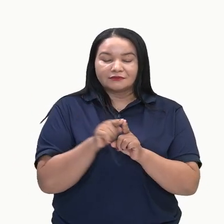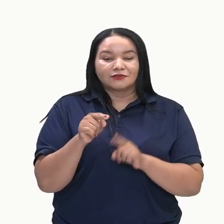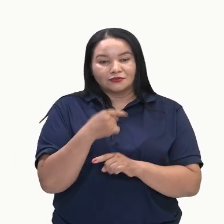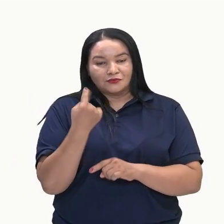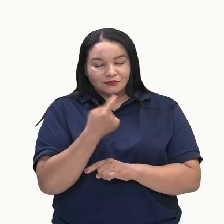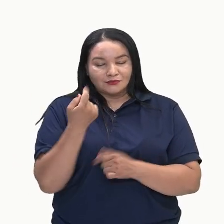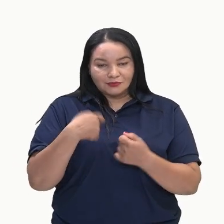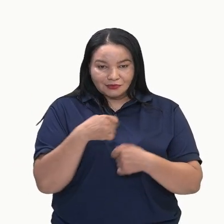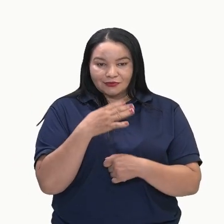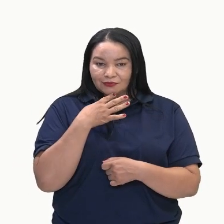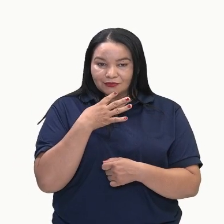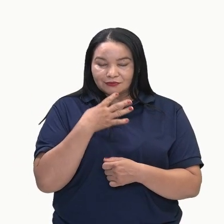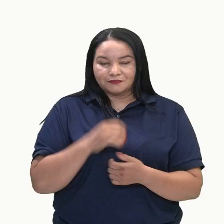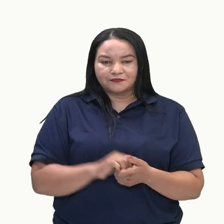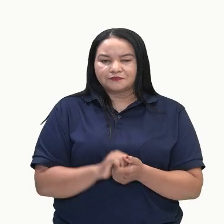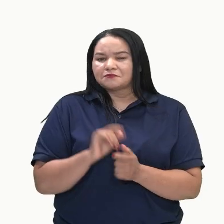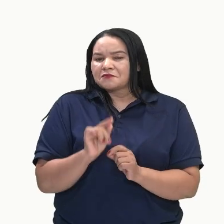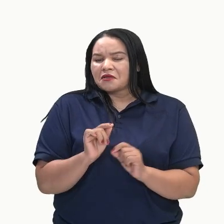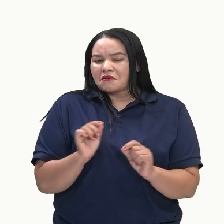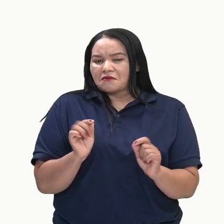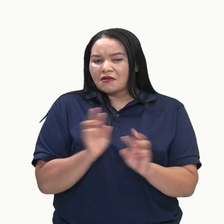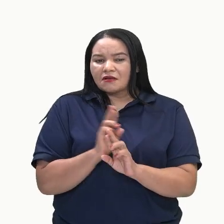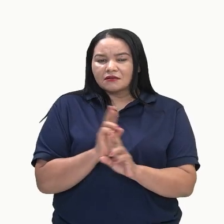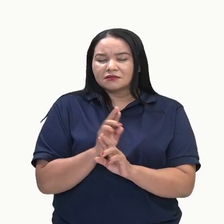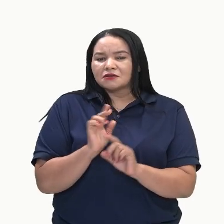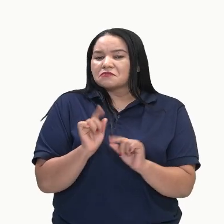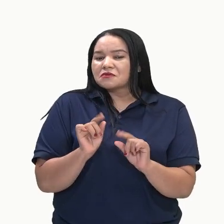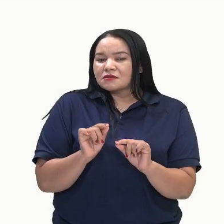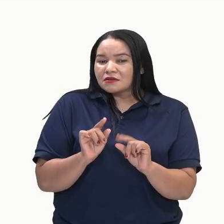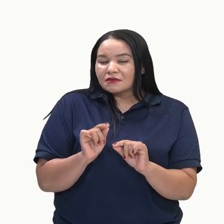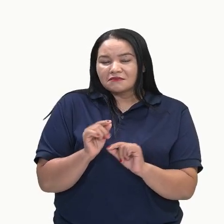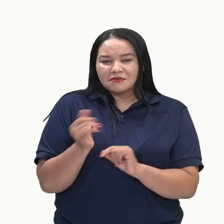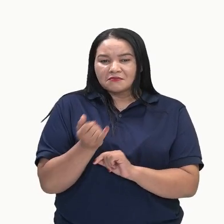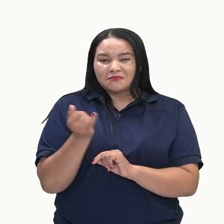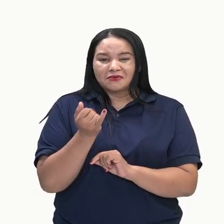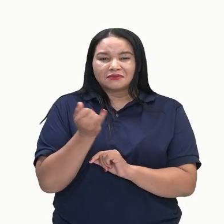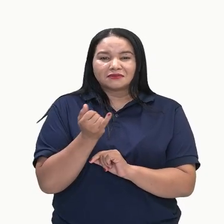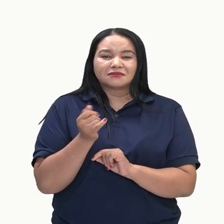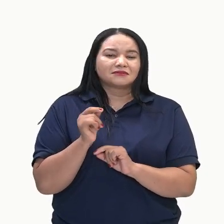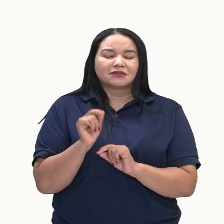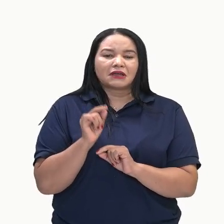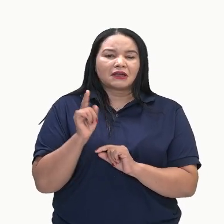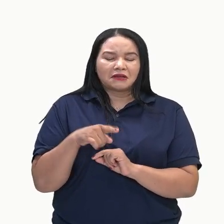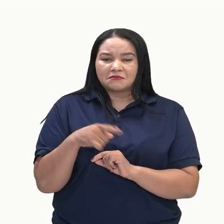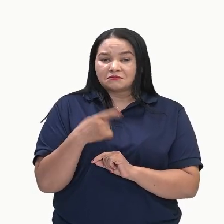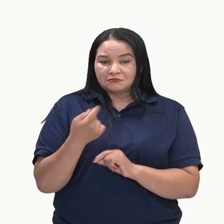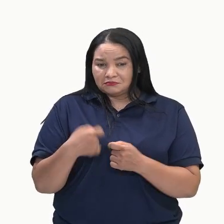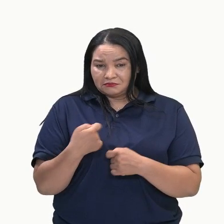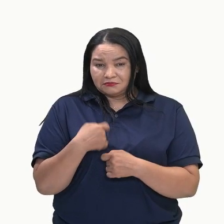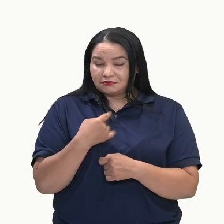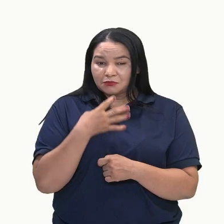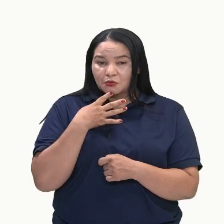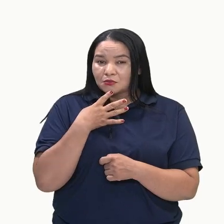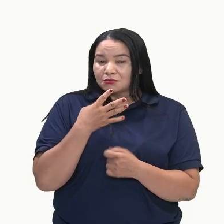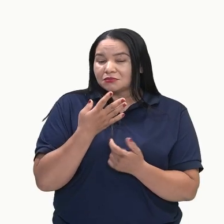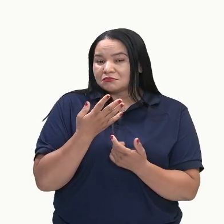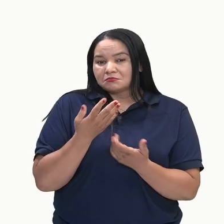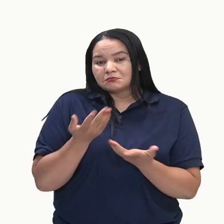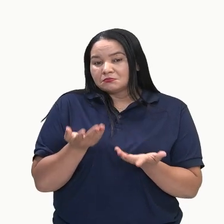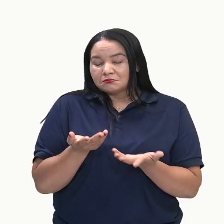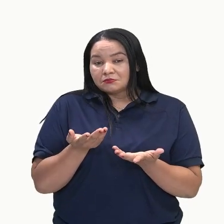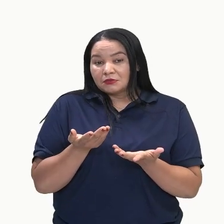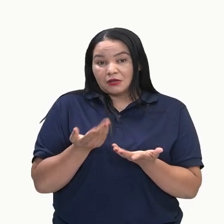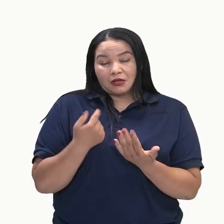conheça. Que relação é essa aí que é importante, que é fundamental que se conheça, como eu falei para vocês, é um conhecimento